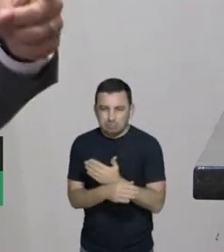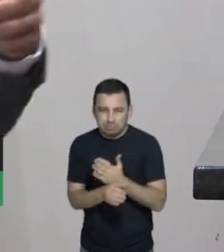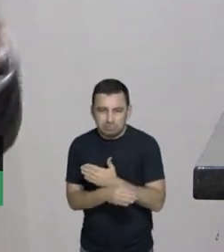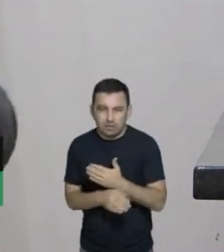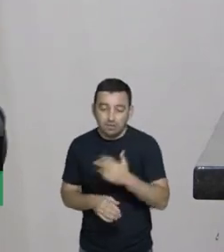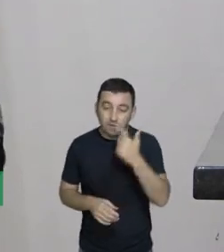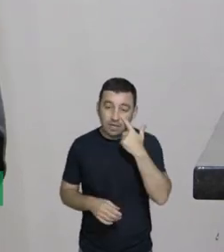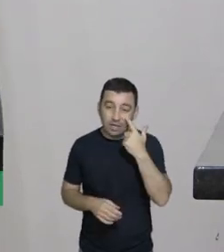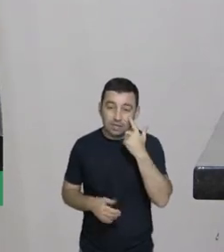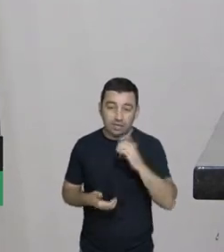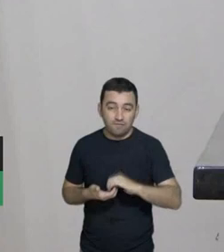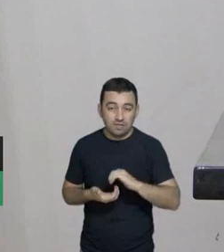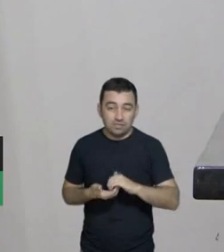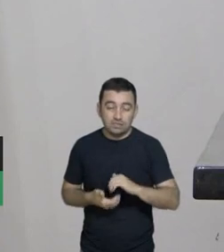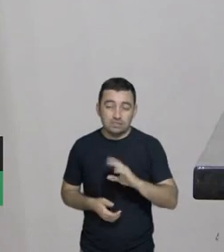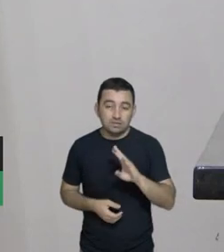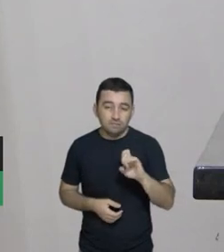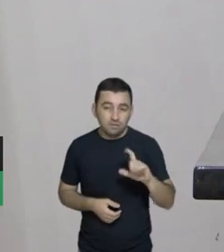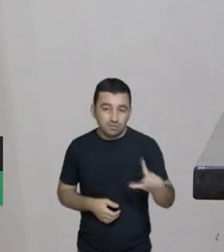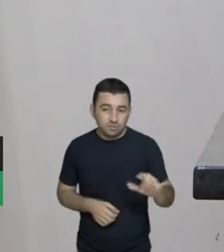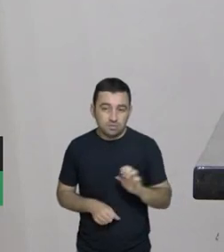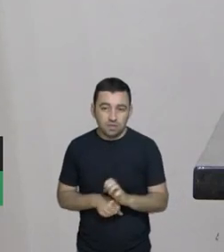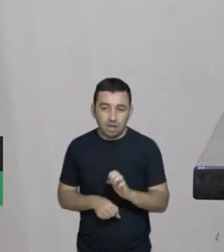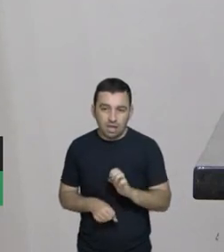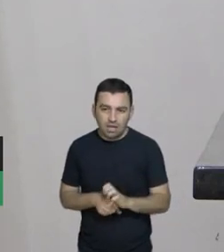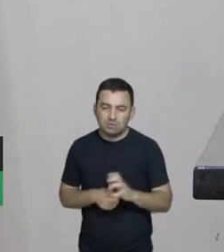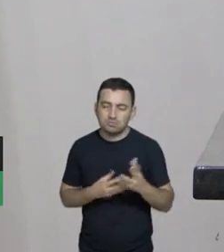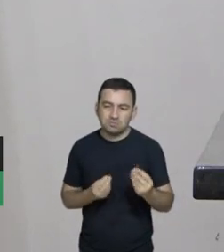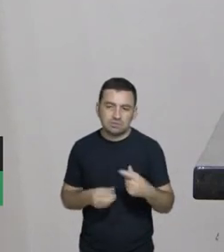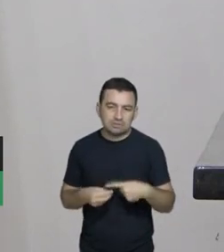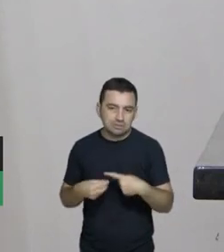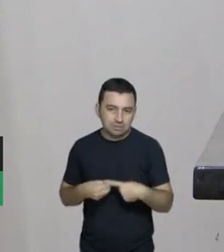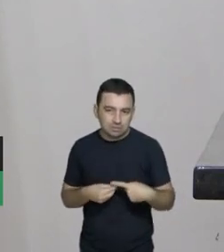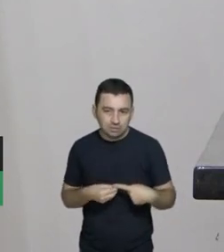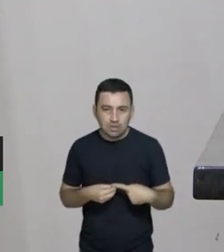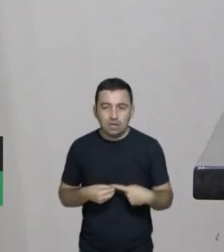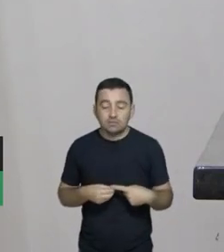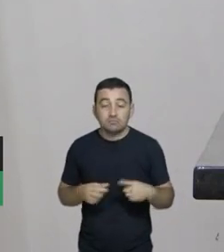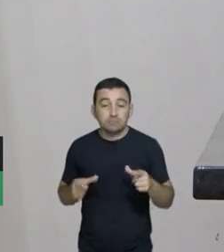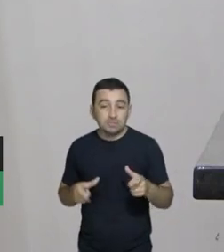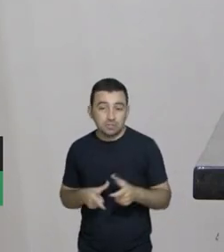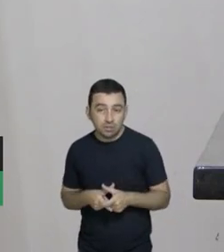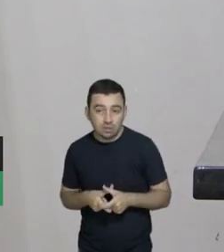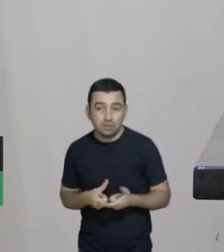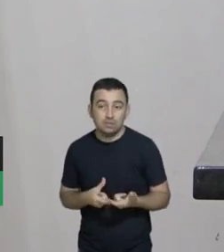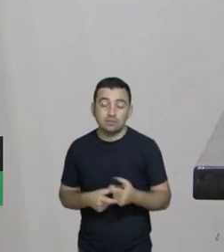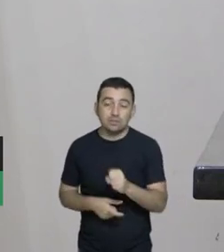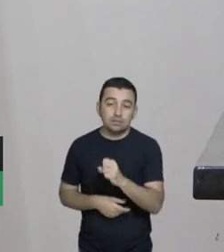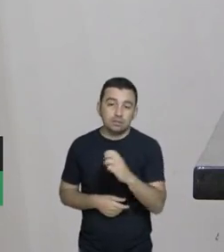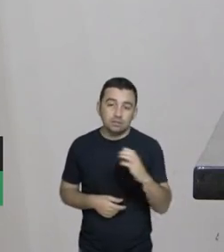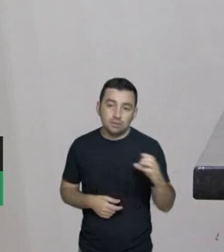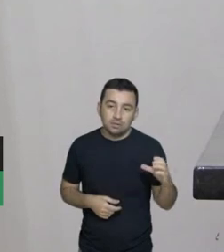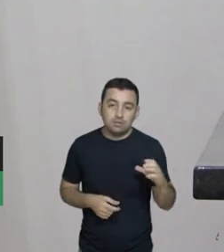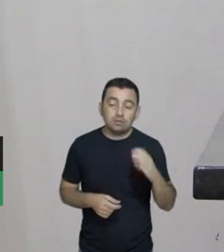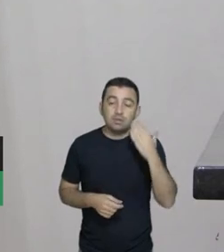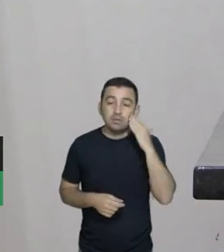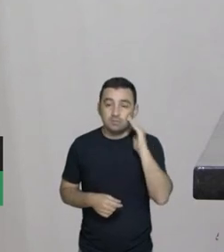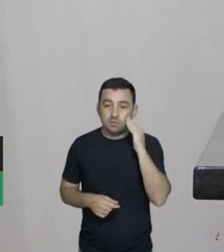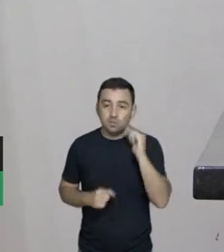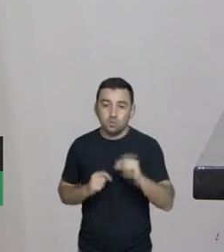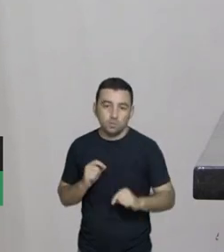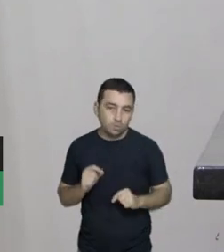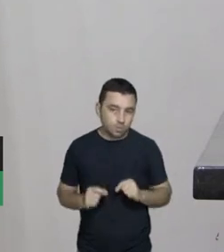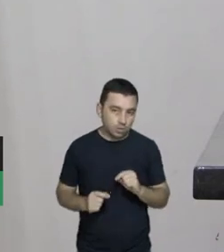do Estado, para a Defesa Civil de diversos municípios de tamanho pequeno em Santa Catarina e entendendo que esse